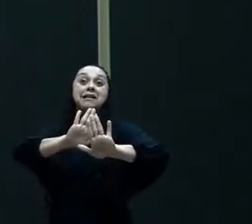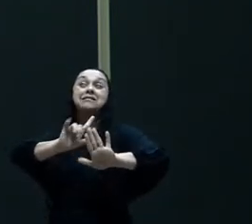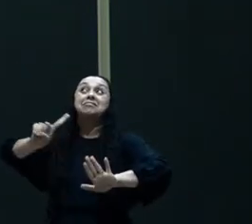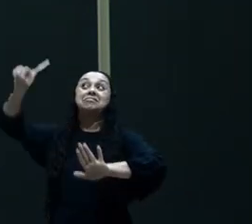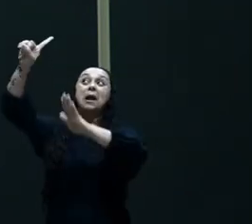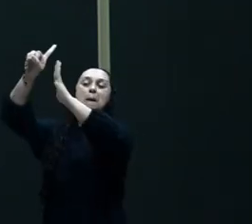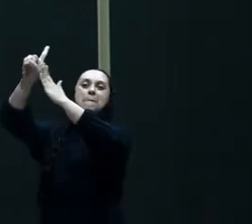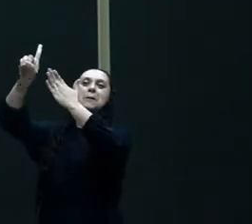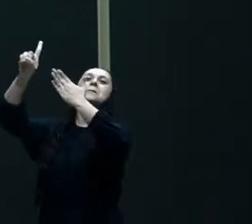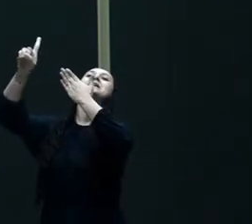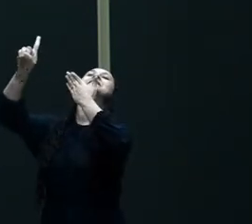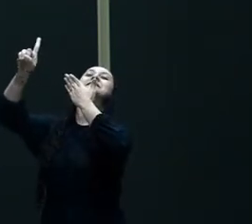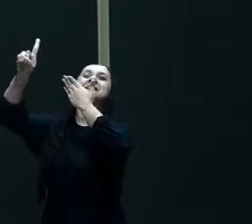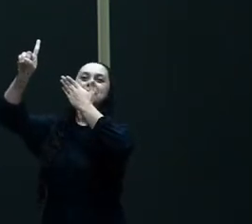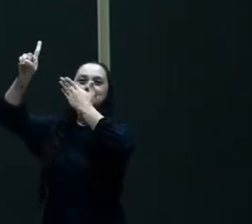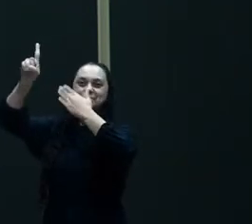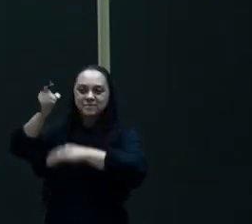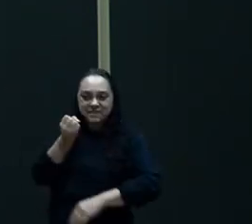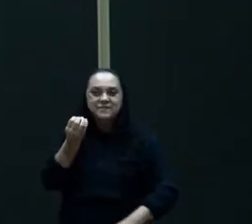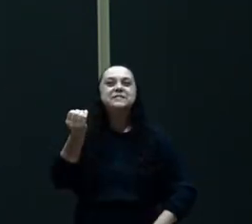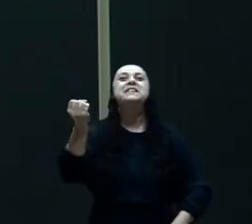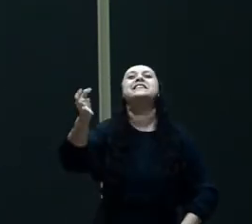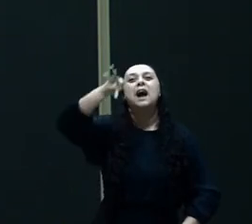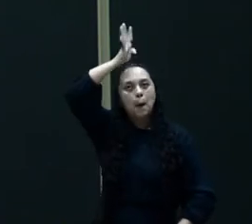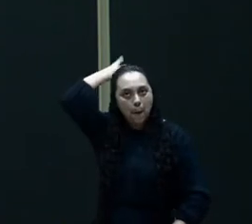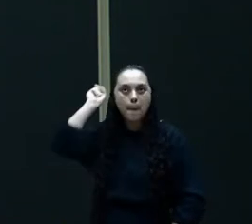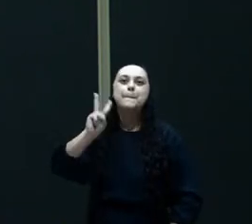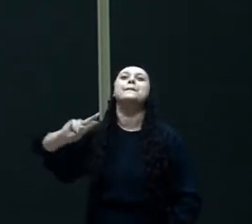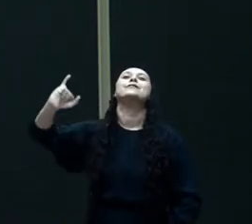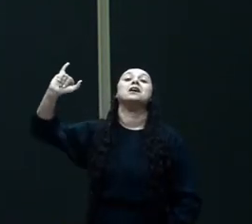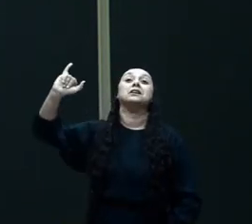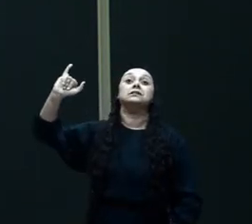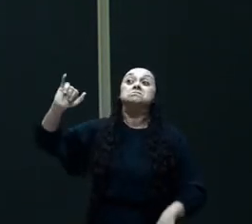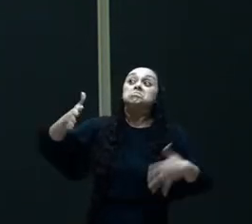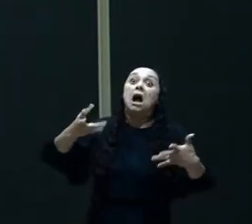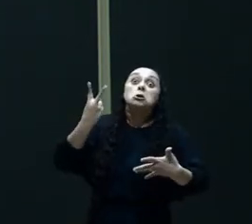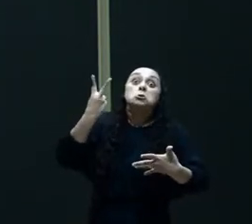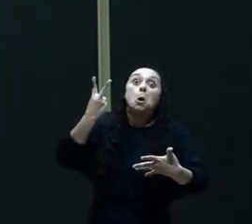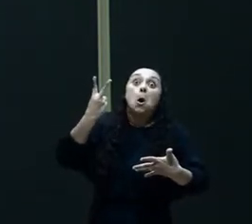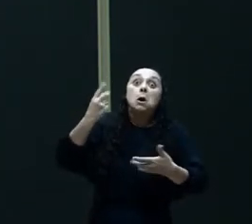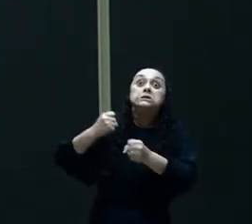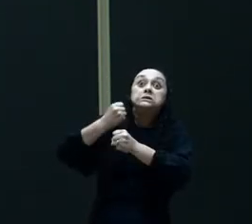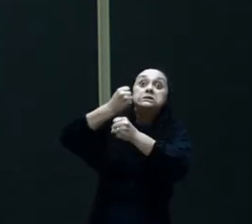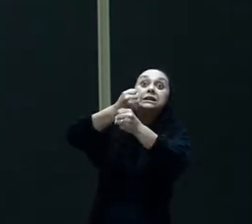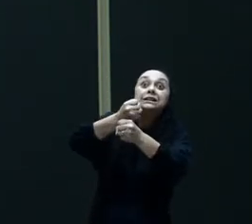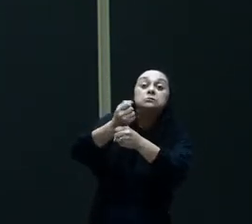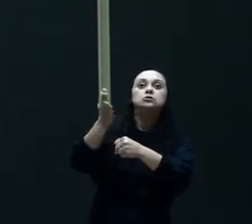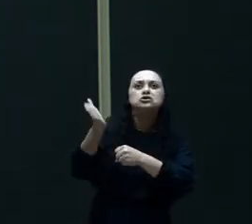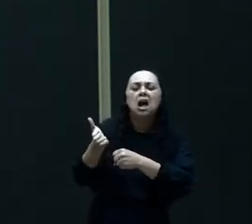fazem do anos que nada acontece Olha como o caminho é estranho Olha como o caminho é